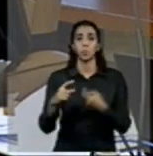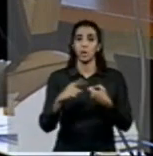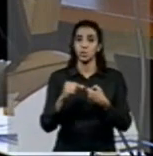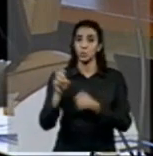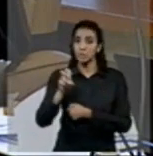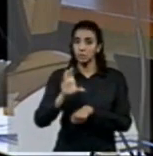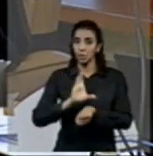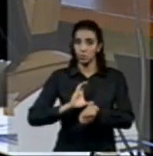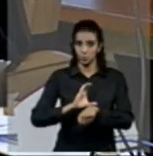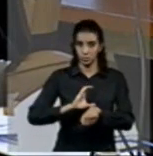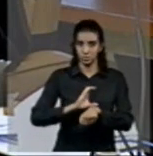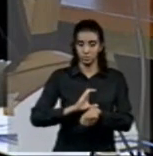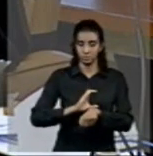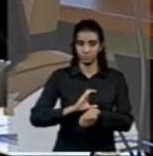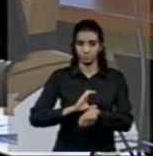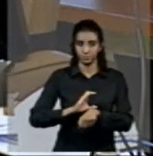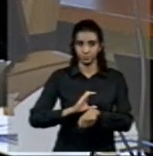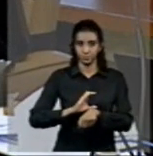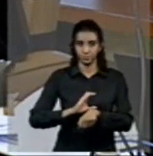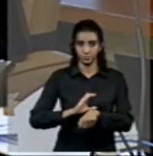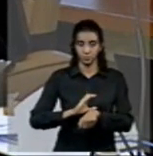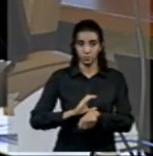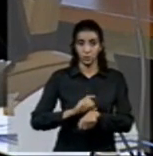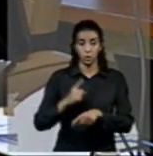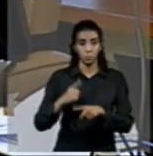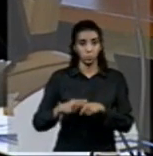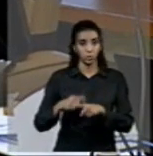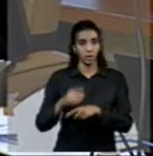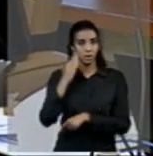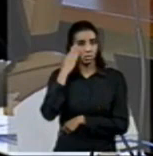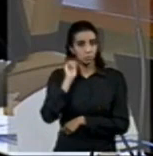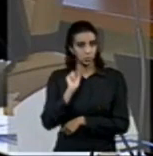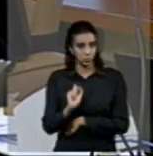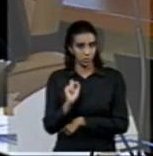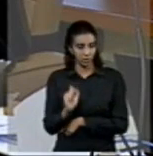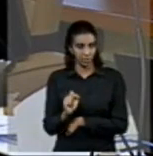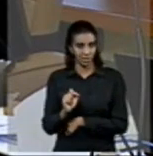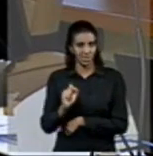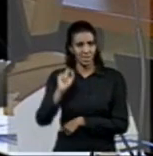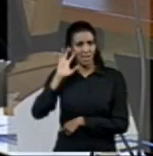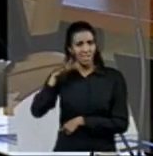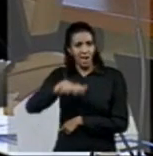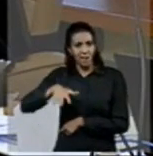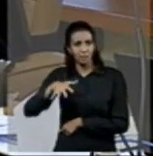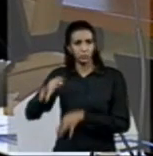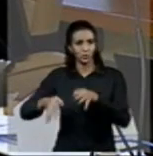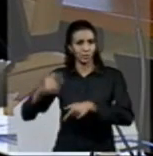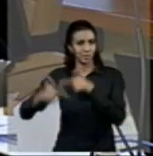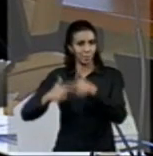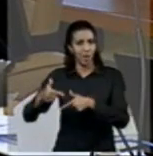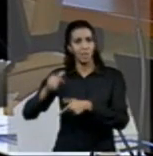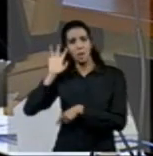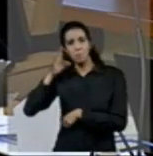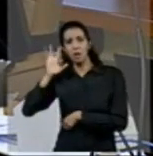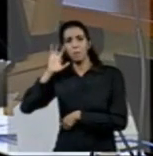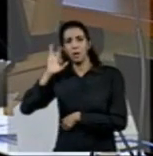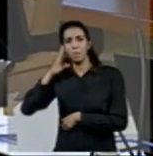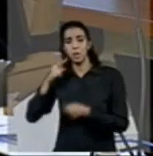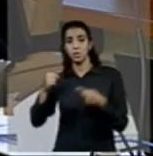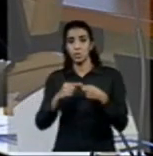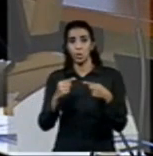5º da Constituição da República, por entender que as decisões da Justiça Trabalhista, que aplicam o contido na